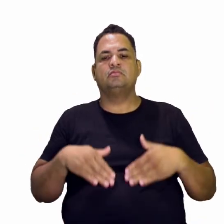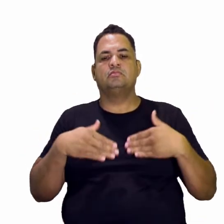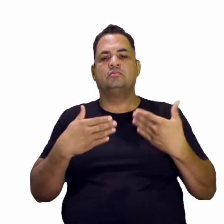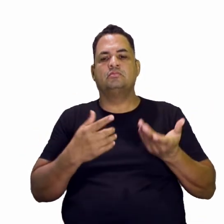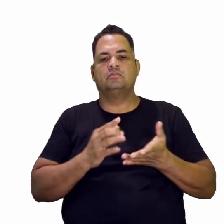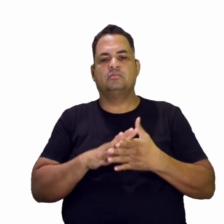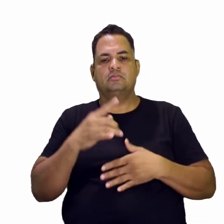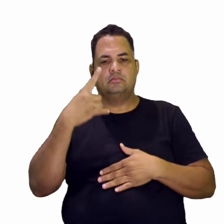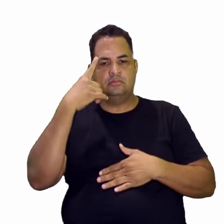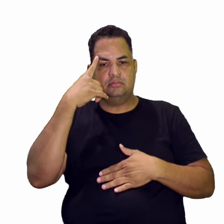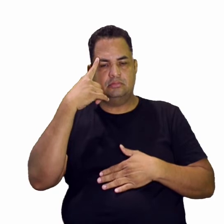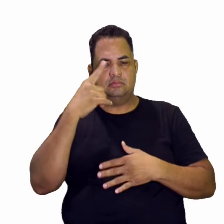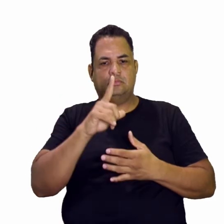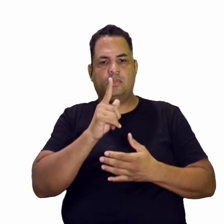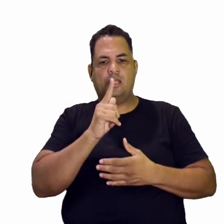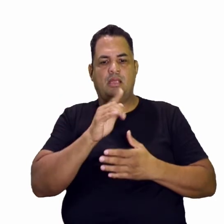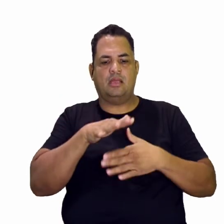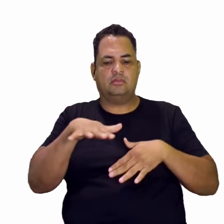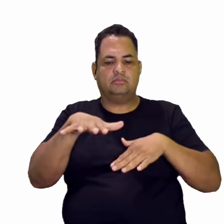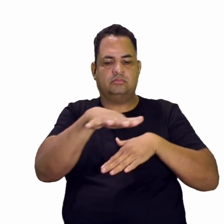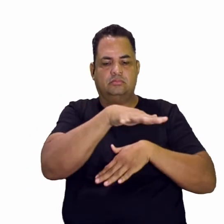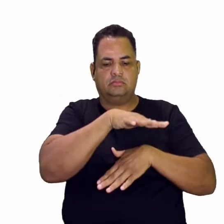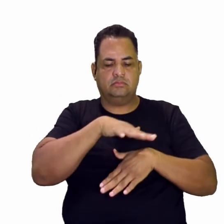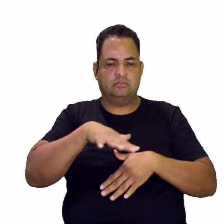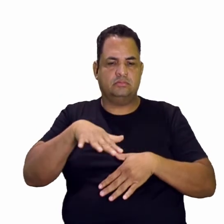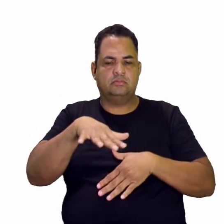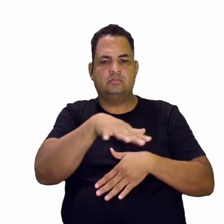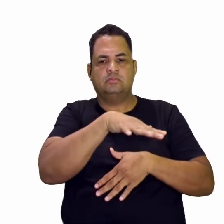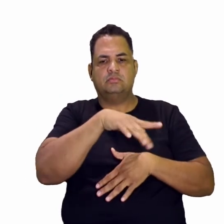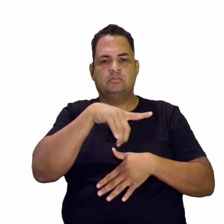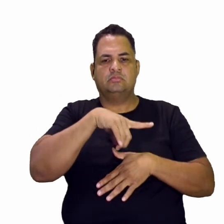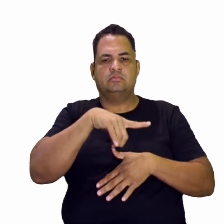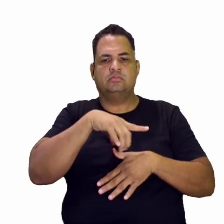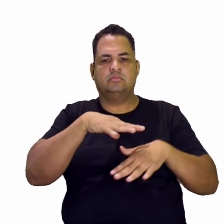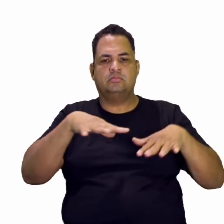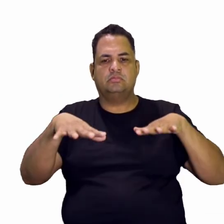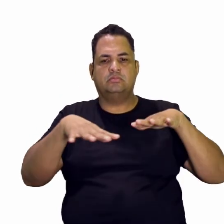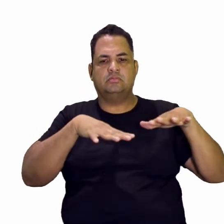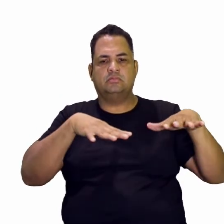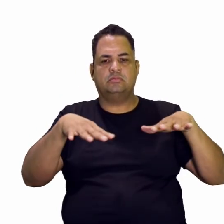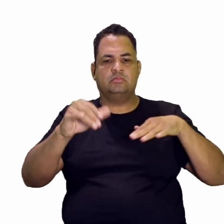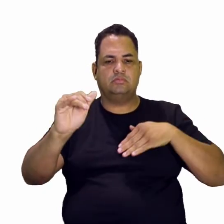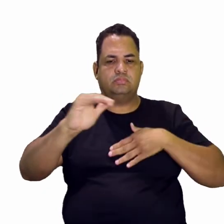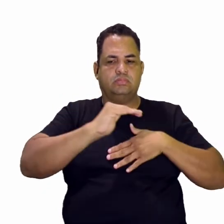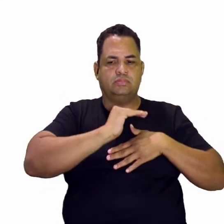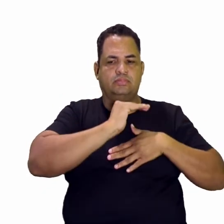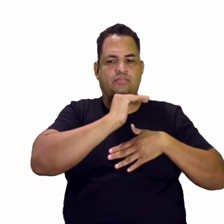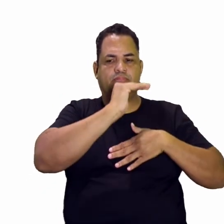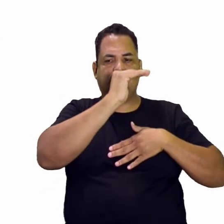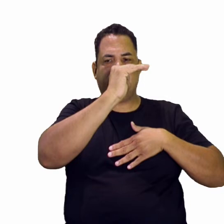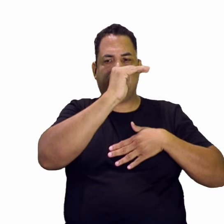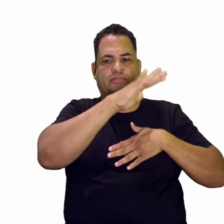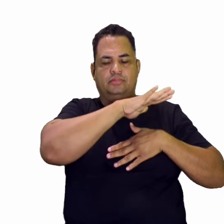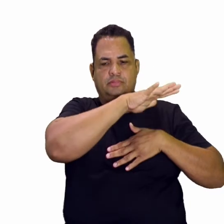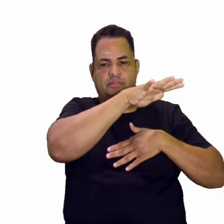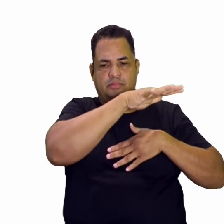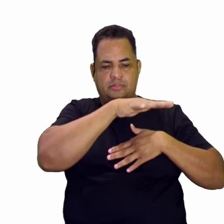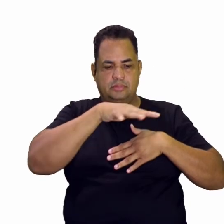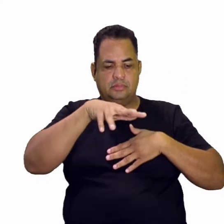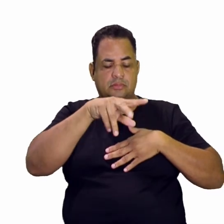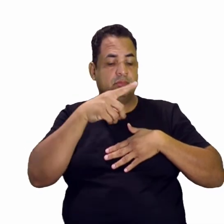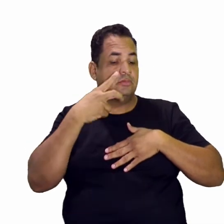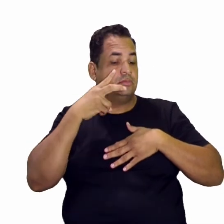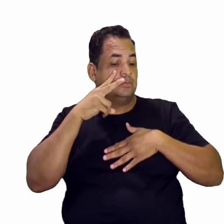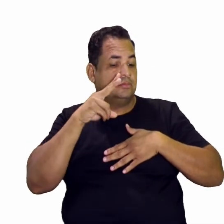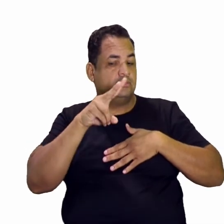penso no ambiente hídrico e quando eu vejo aquele movimento na superfície dessa água e eu não consigo